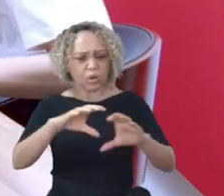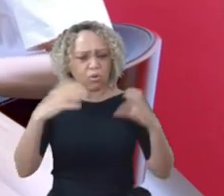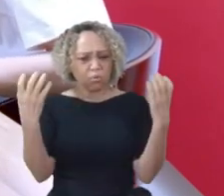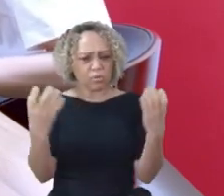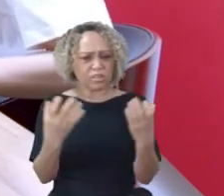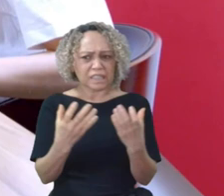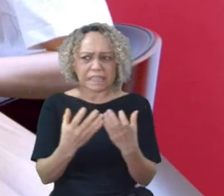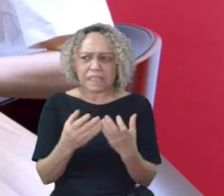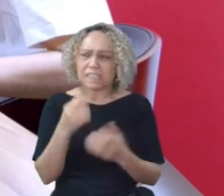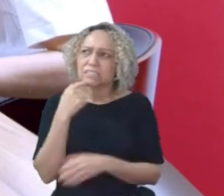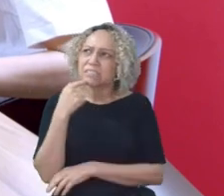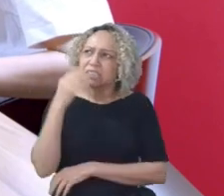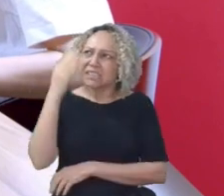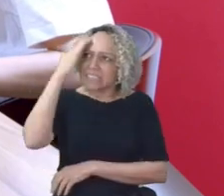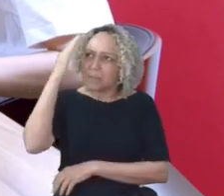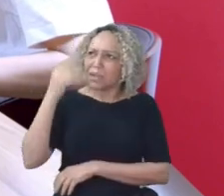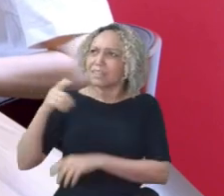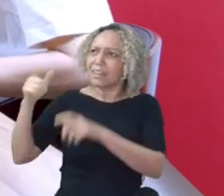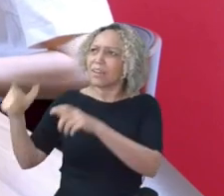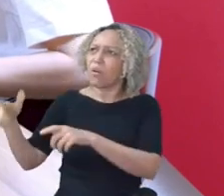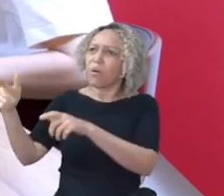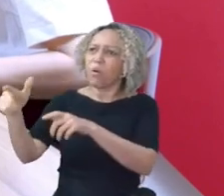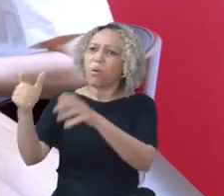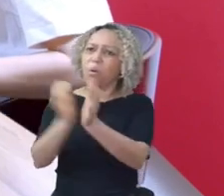Qual é a próxima curiosidade?